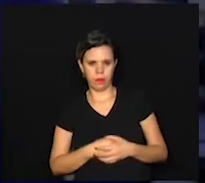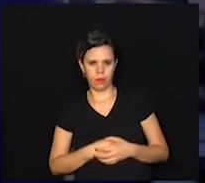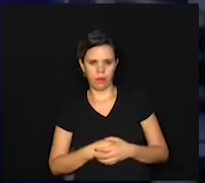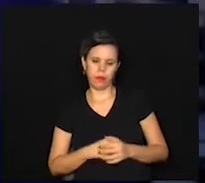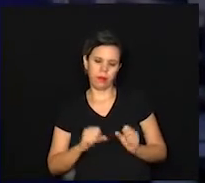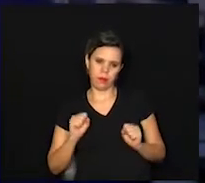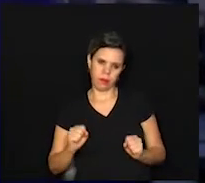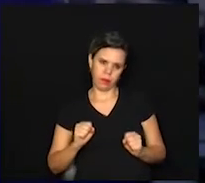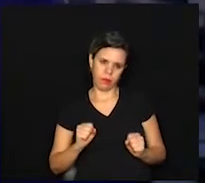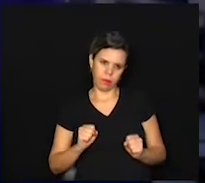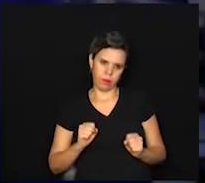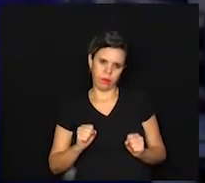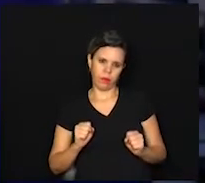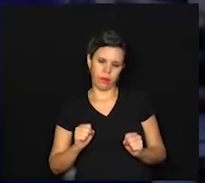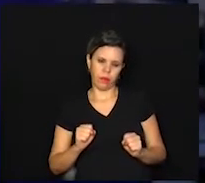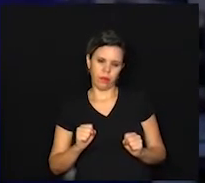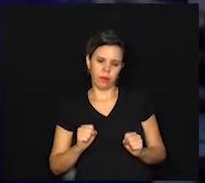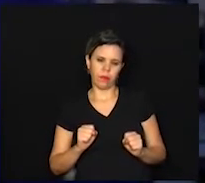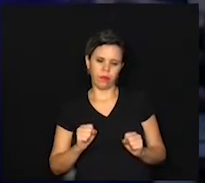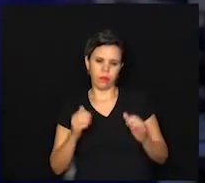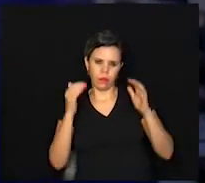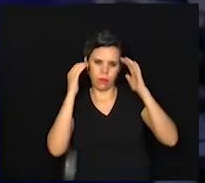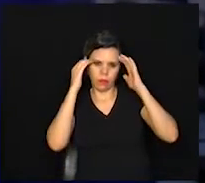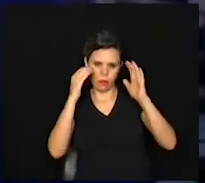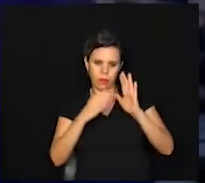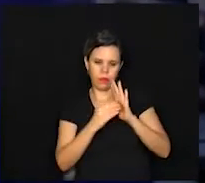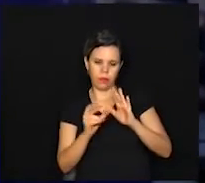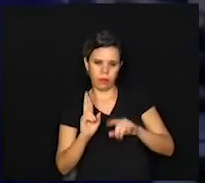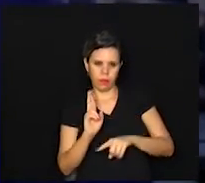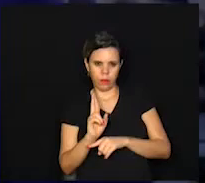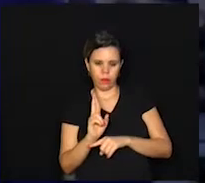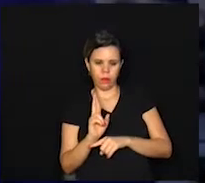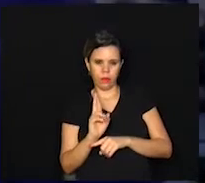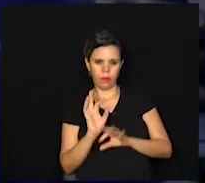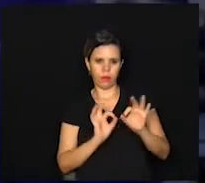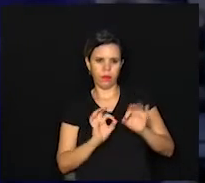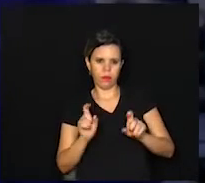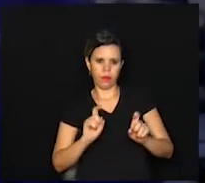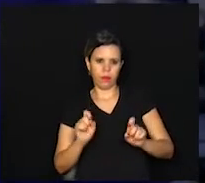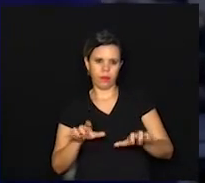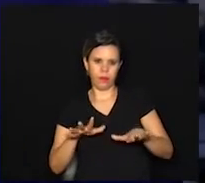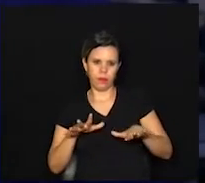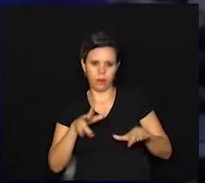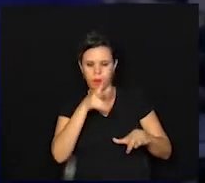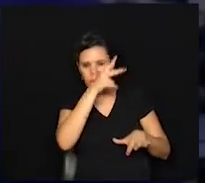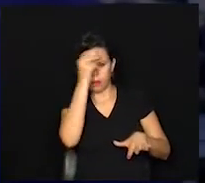pode seguir uma certa referência, né? E a partir daí organizando audiências públicas